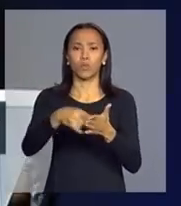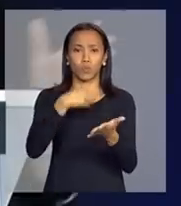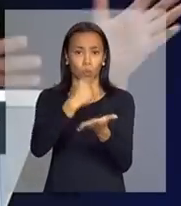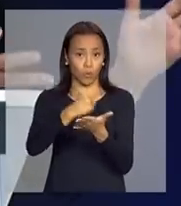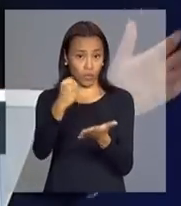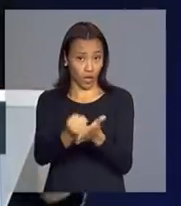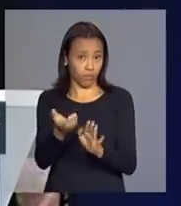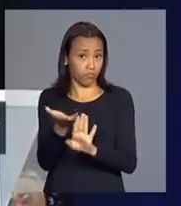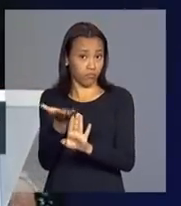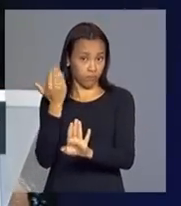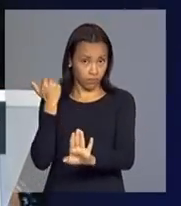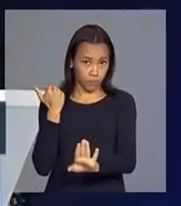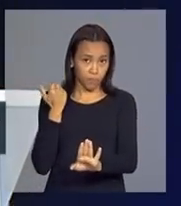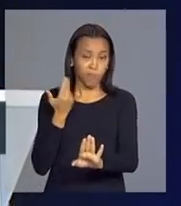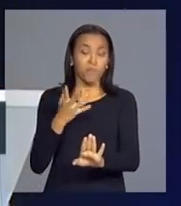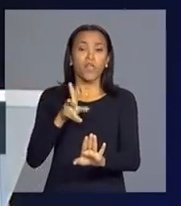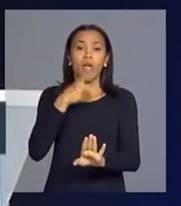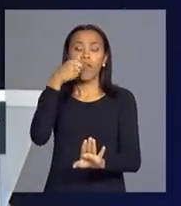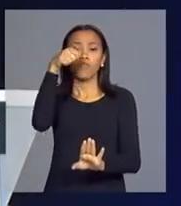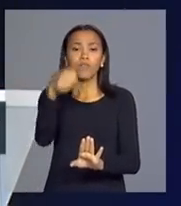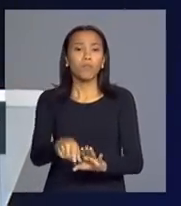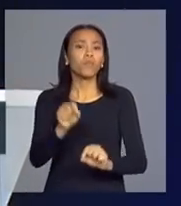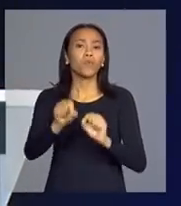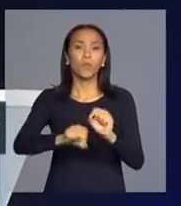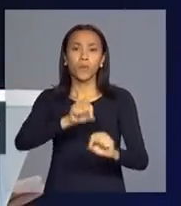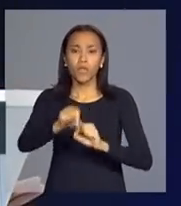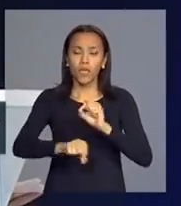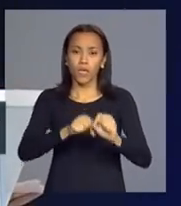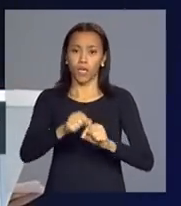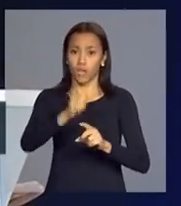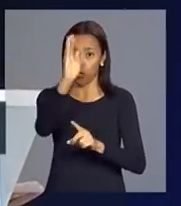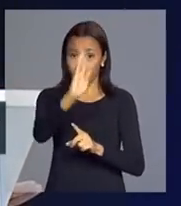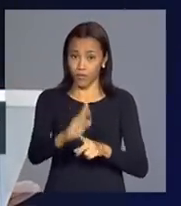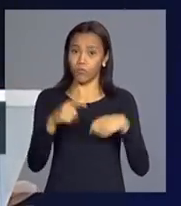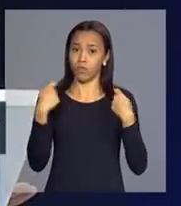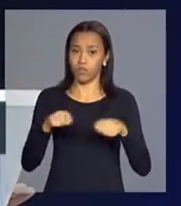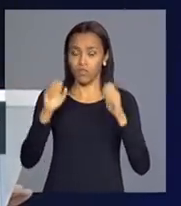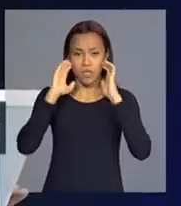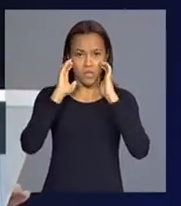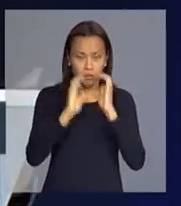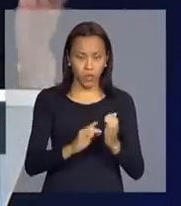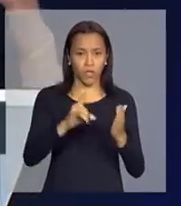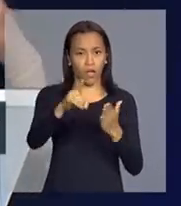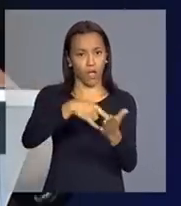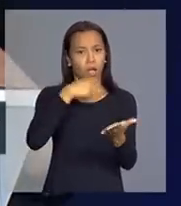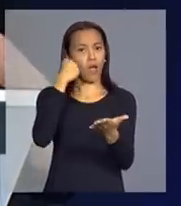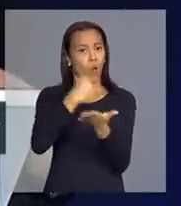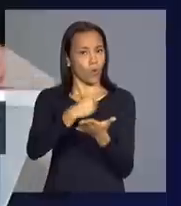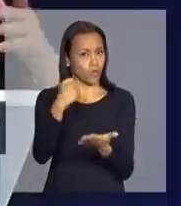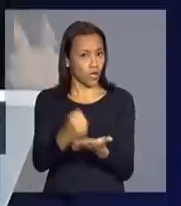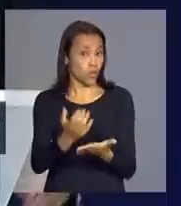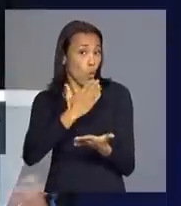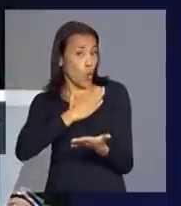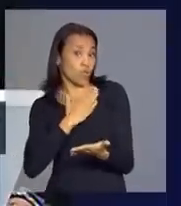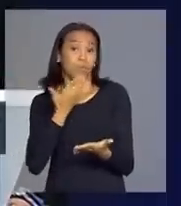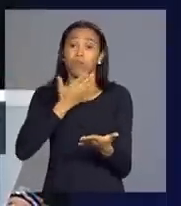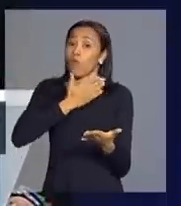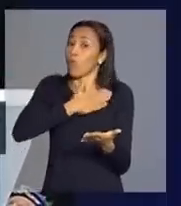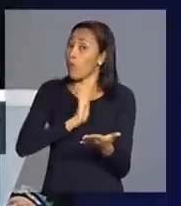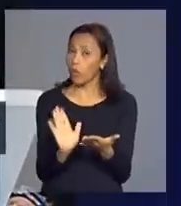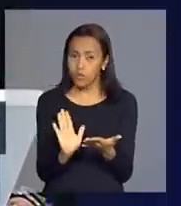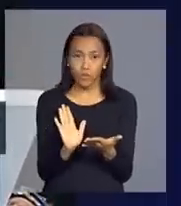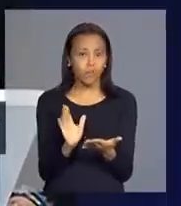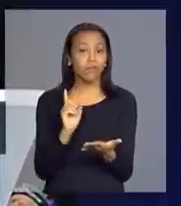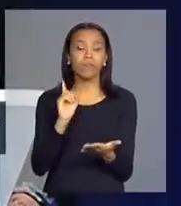trás, numa afirmação que o Brasil tem de respeitar contratos, gostando dos contratos ou não. Não é